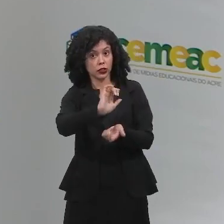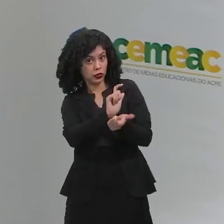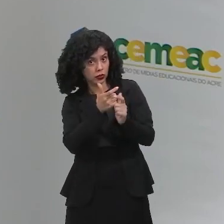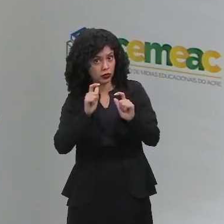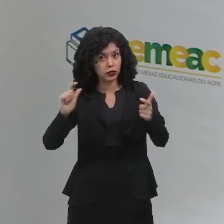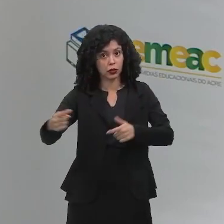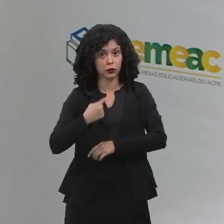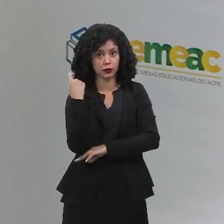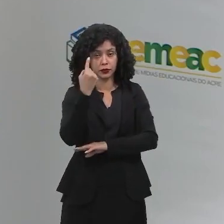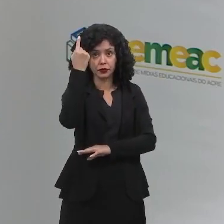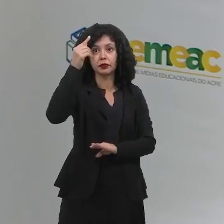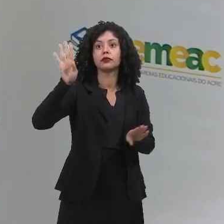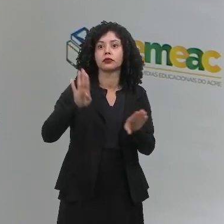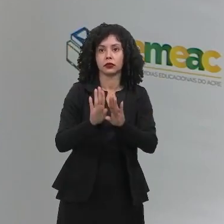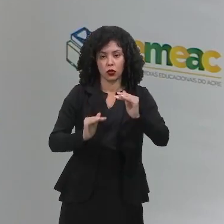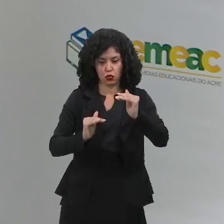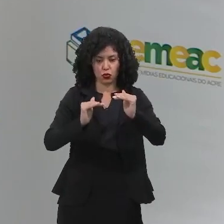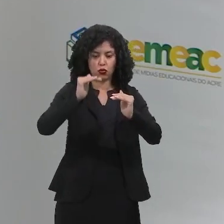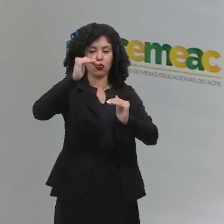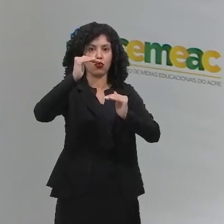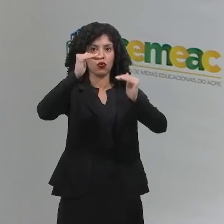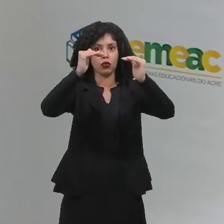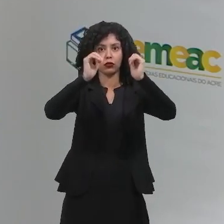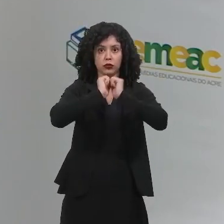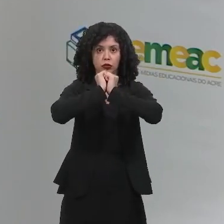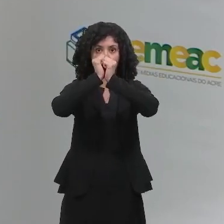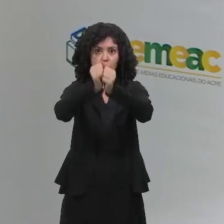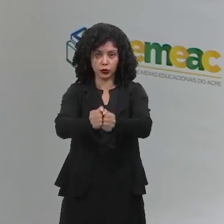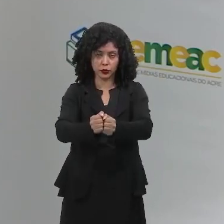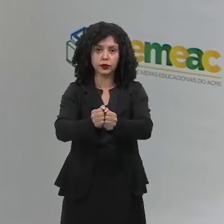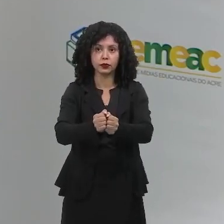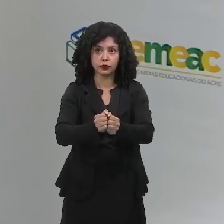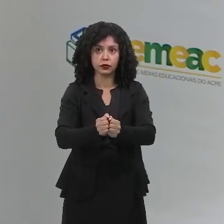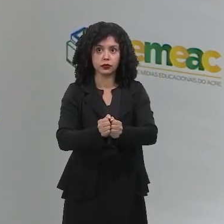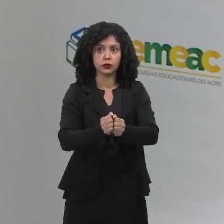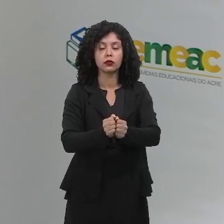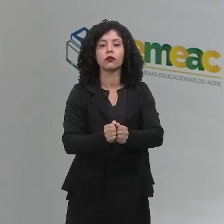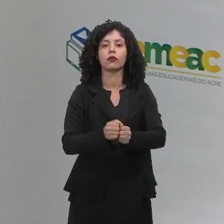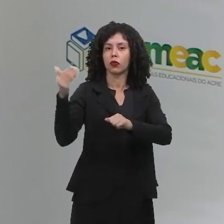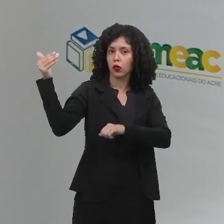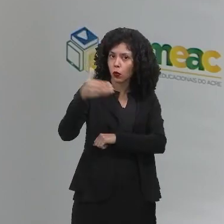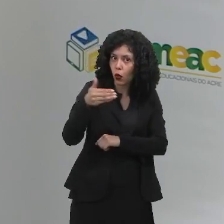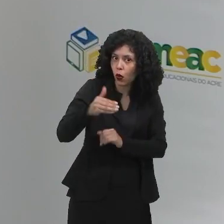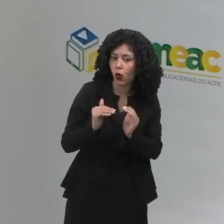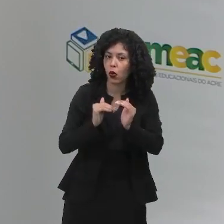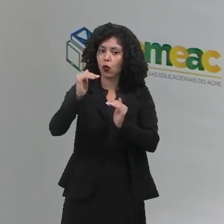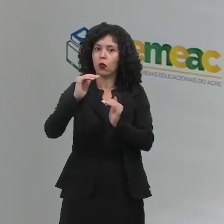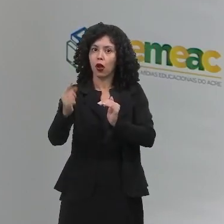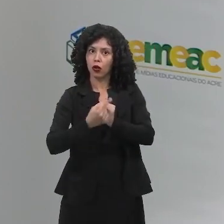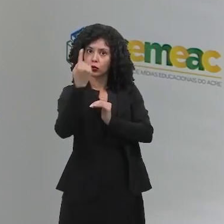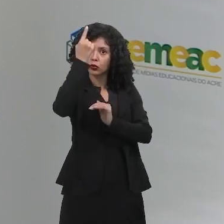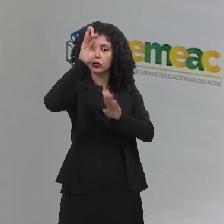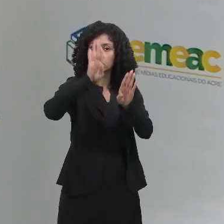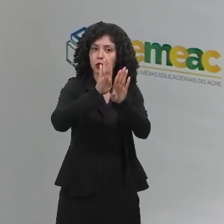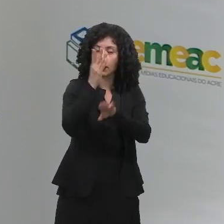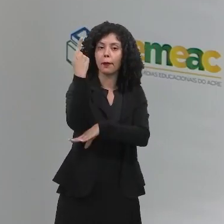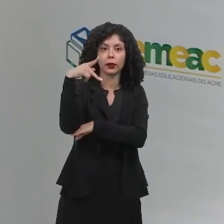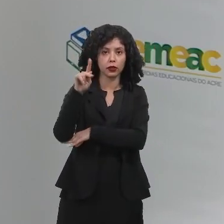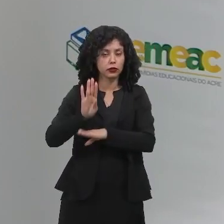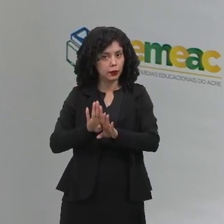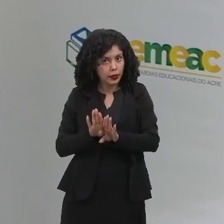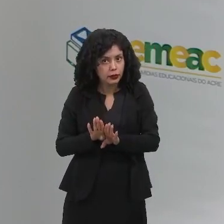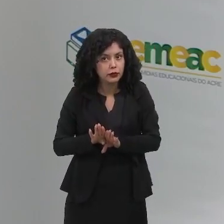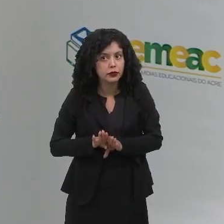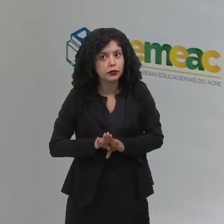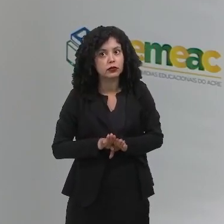aumento a altura, o período também vai aumentar. Então, observa, se eu aumento a frequência, aumenta a altura, aumenta o período.